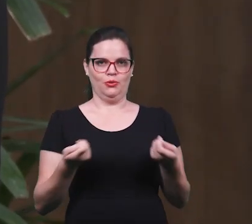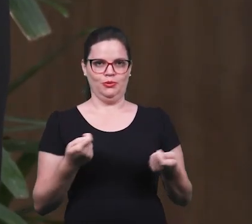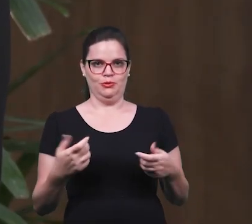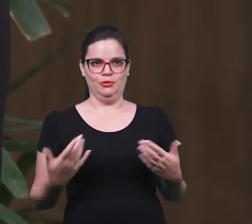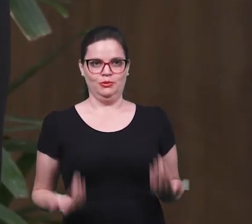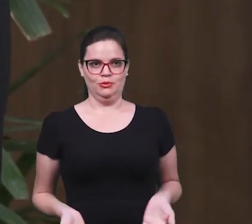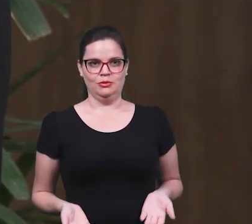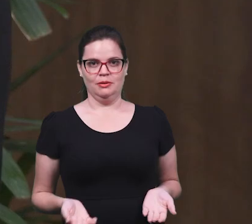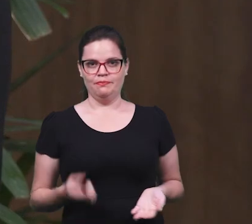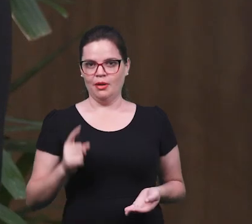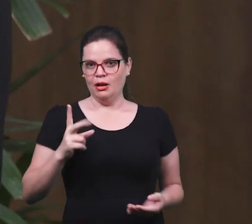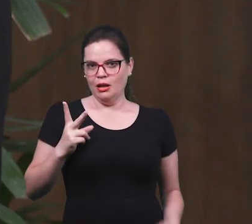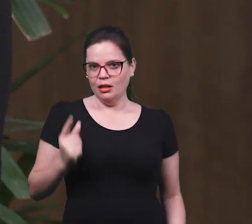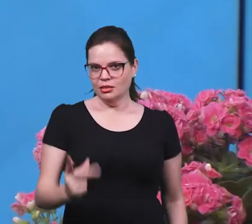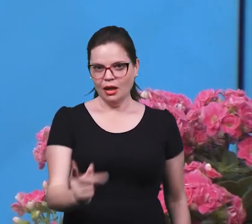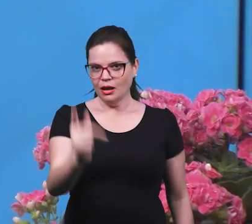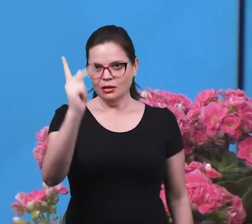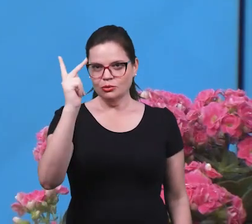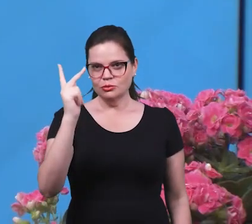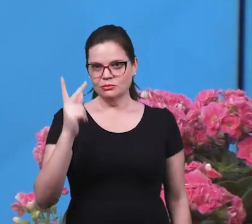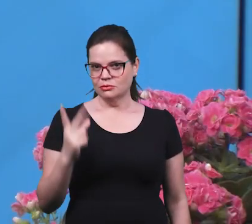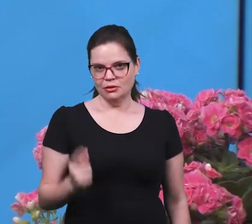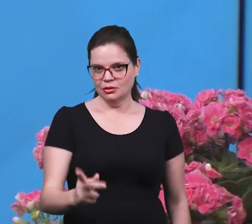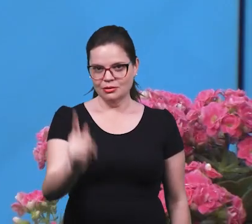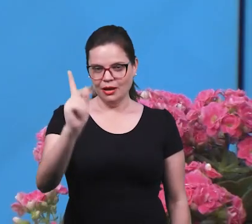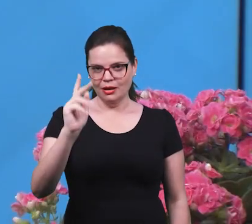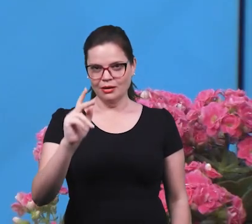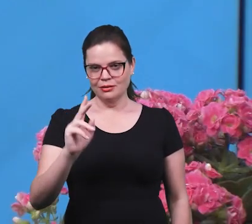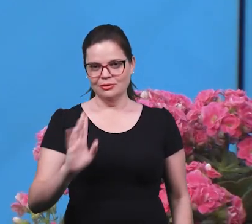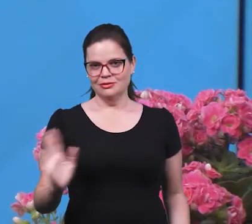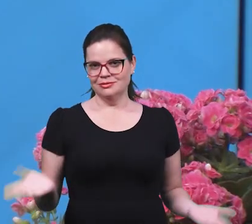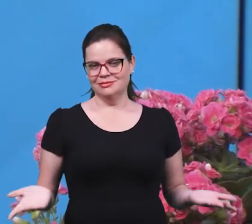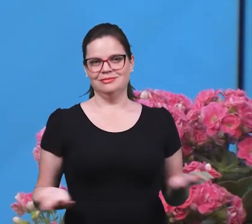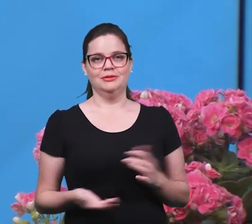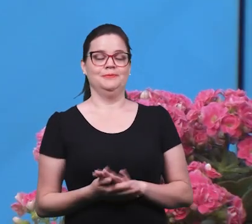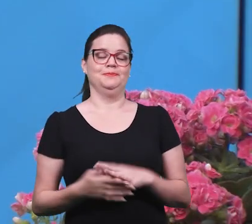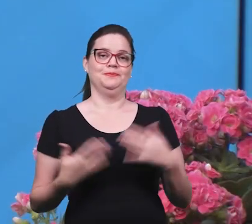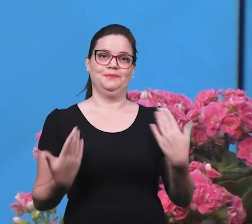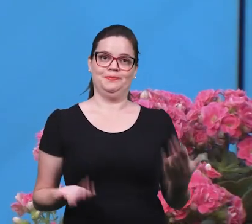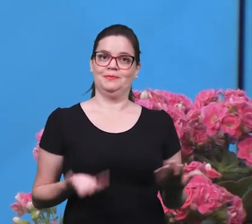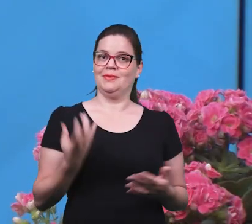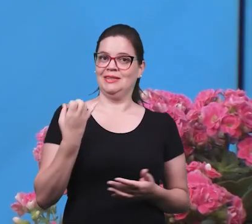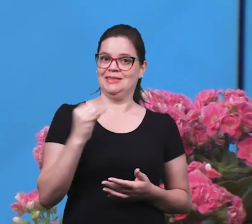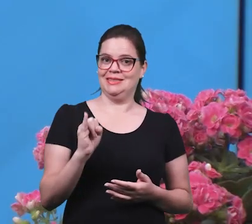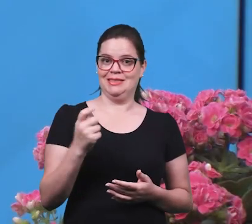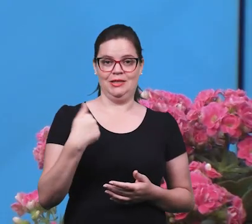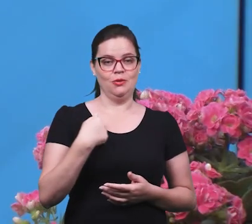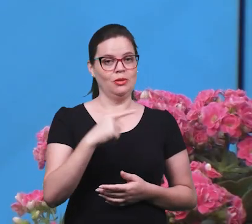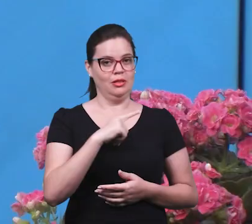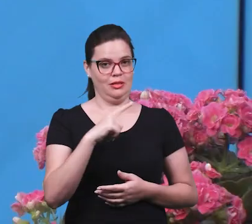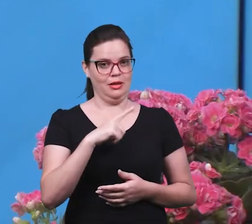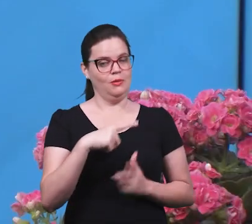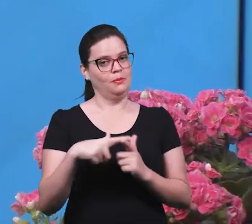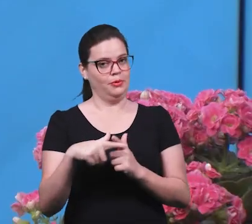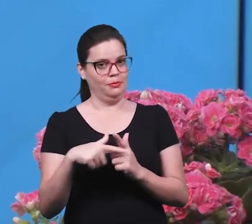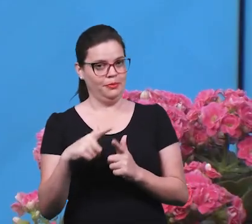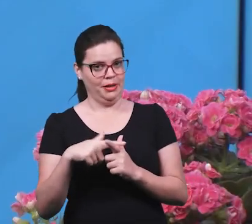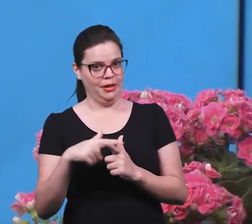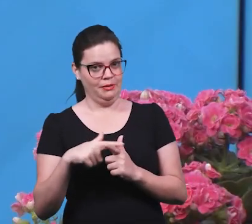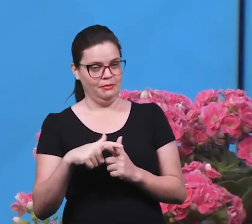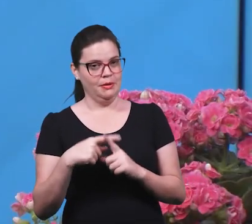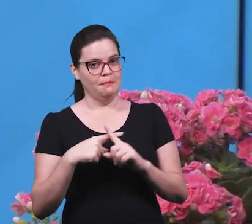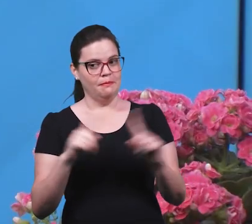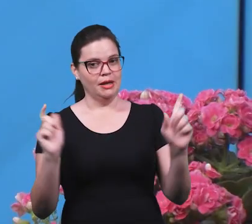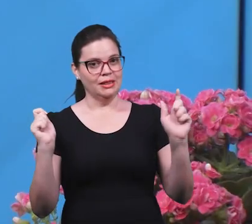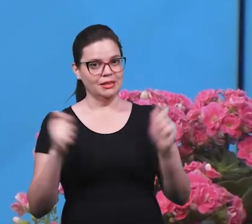aquilo é para o resto da vida? Olha, se eu tenho uma causa que é